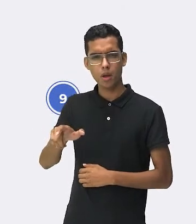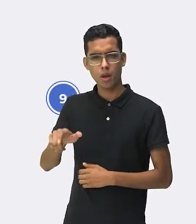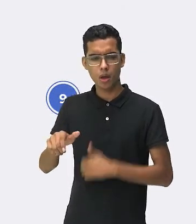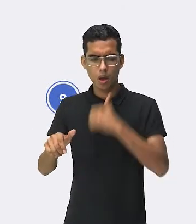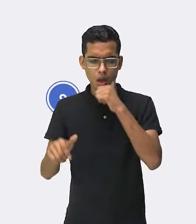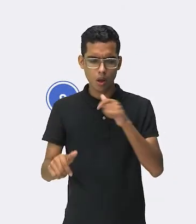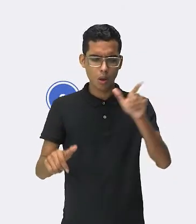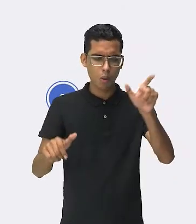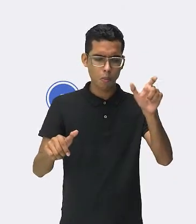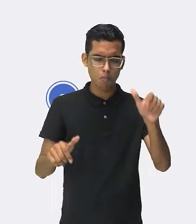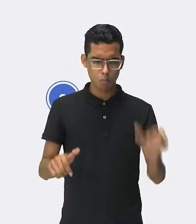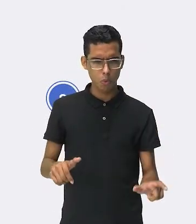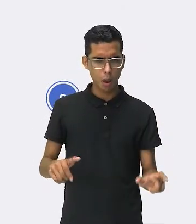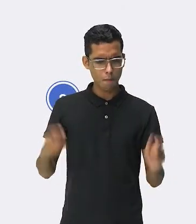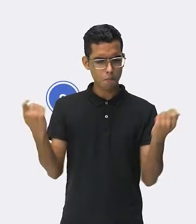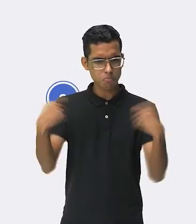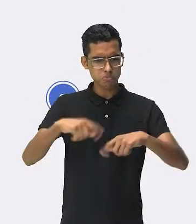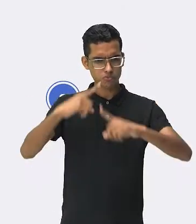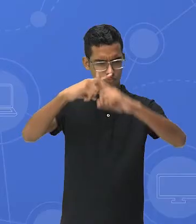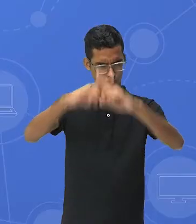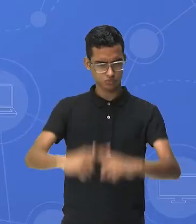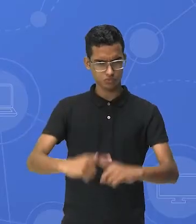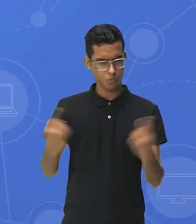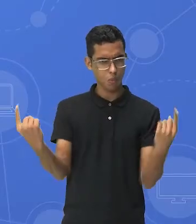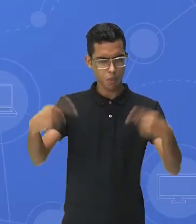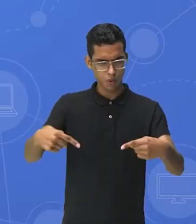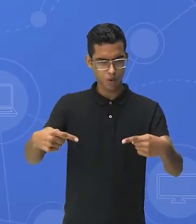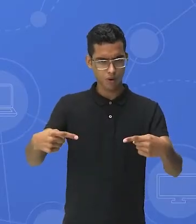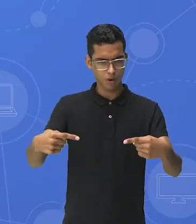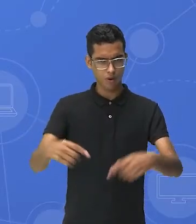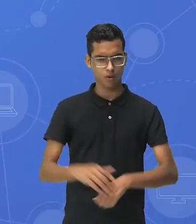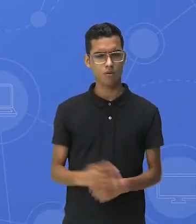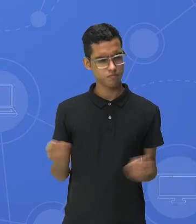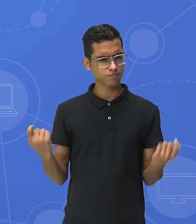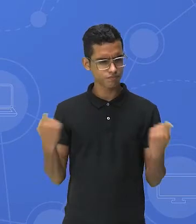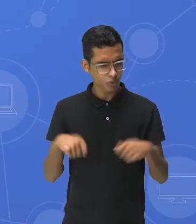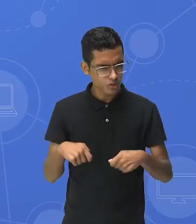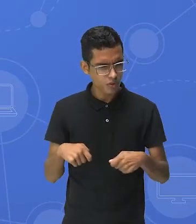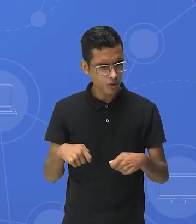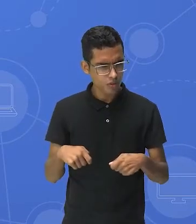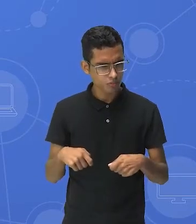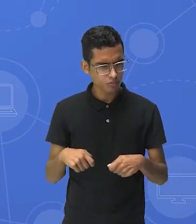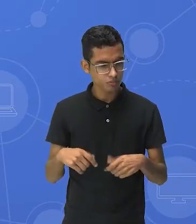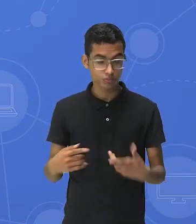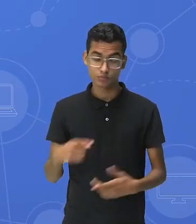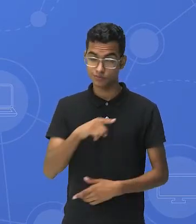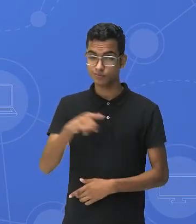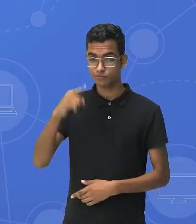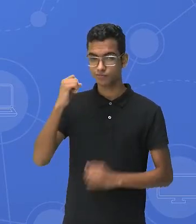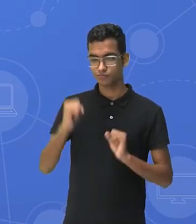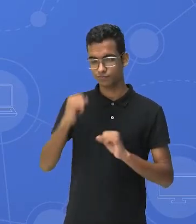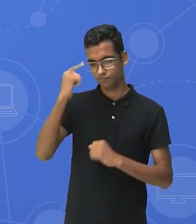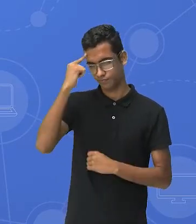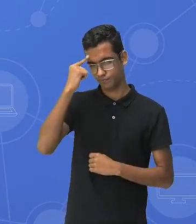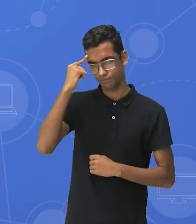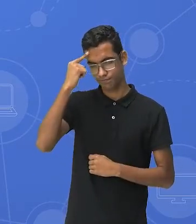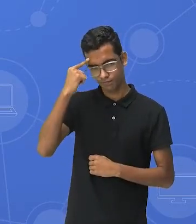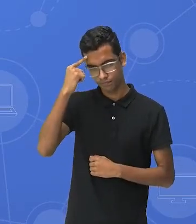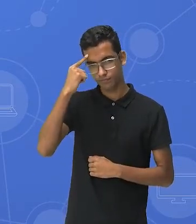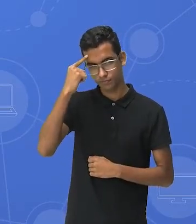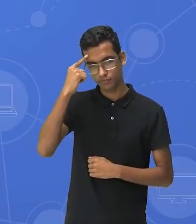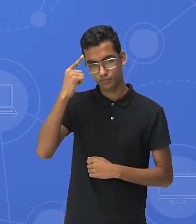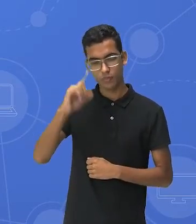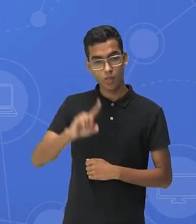com mulheres? O que vocês acham? Bom, essa aí vai ficar para vocês refletirem, tá? Porque logo em